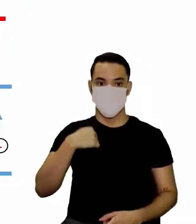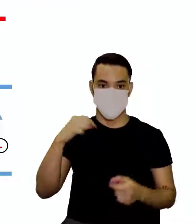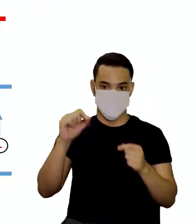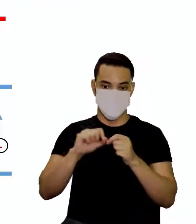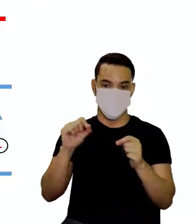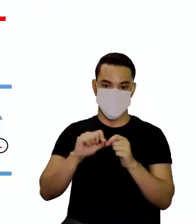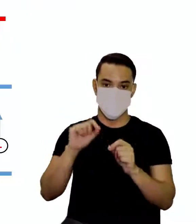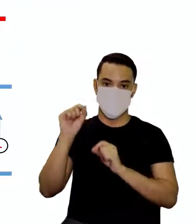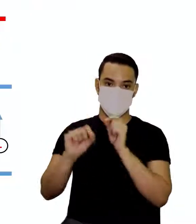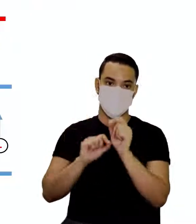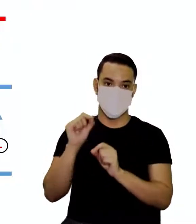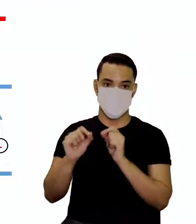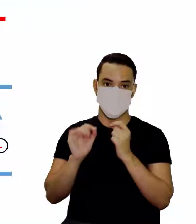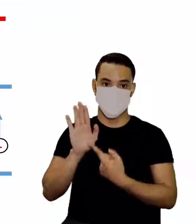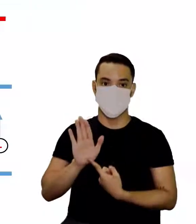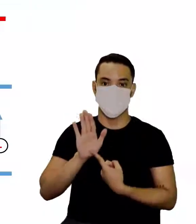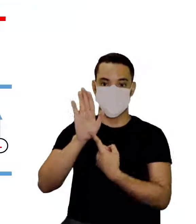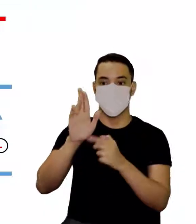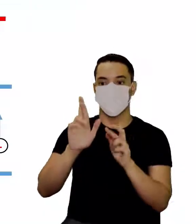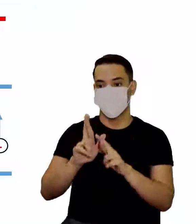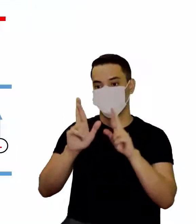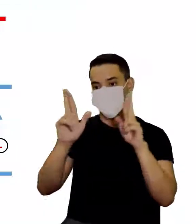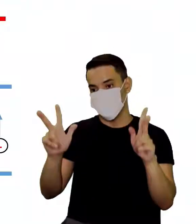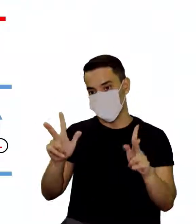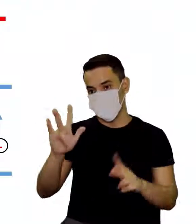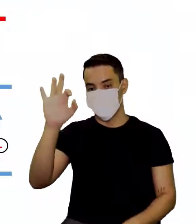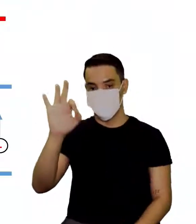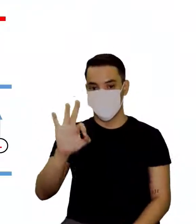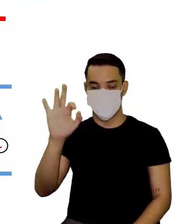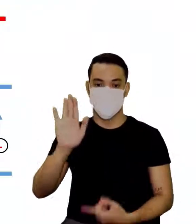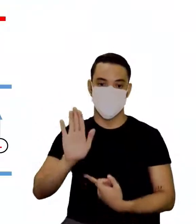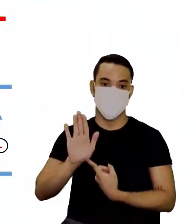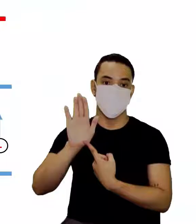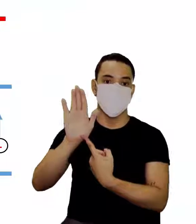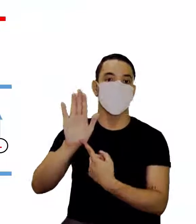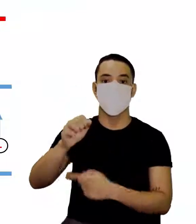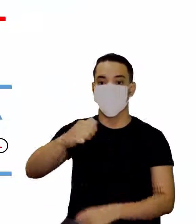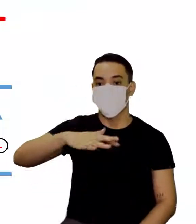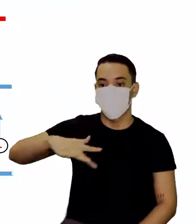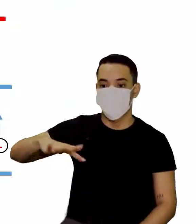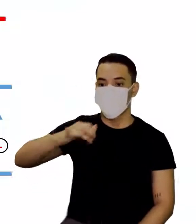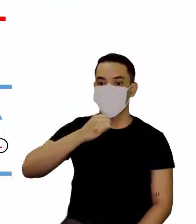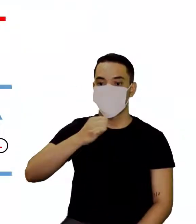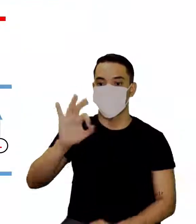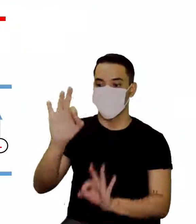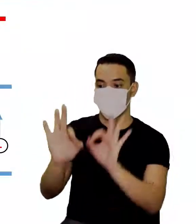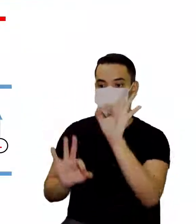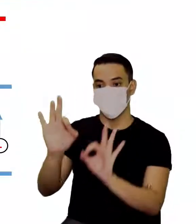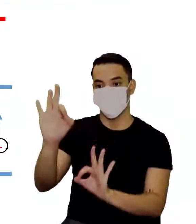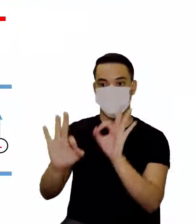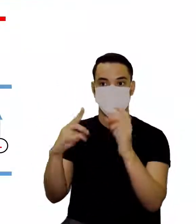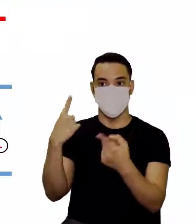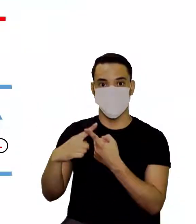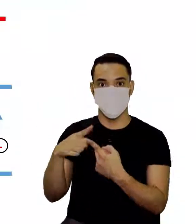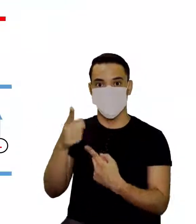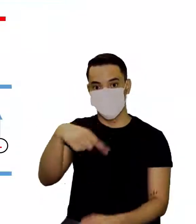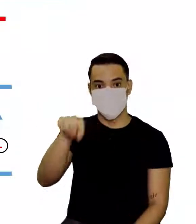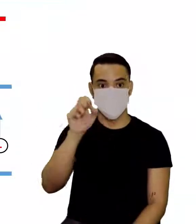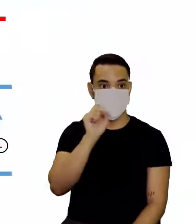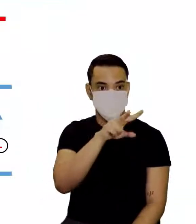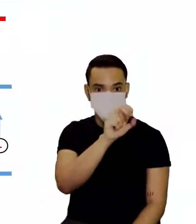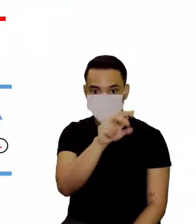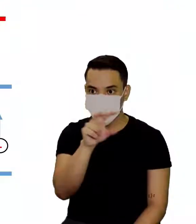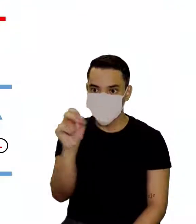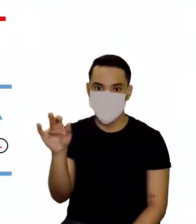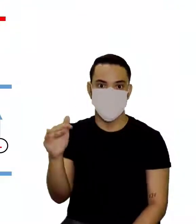Fizer o quê? Colocar uma diferença de potencial e gerar um campo elétrico, o que que acontece? Eu vou ordenar, porque se você olhar embaixo, está